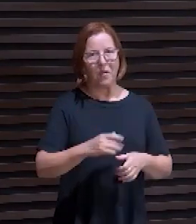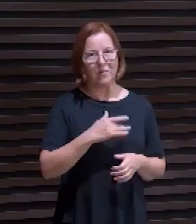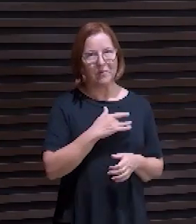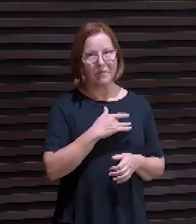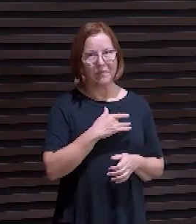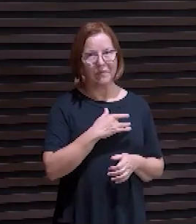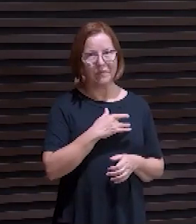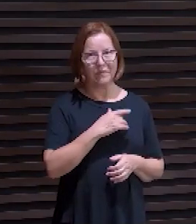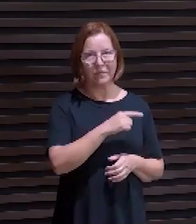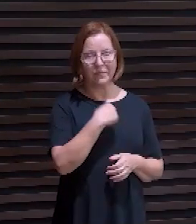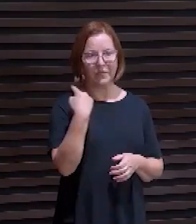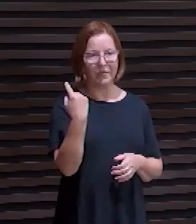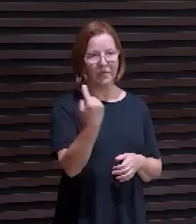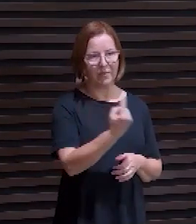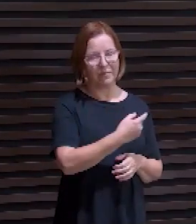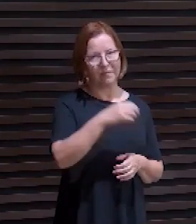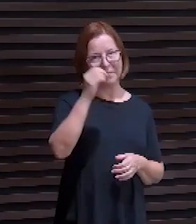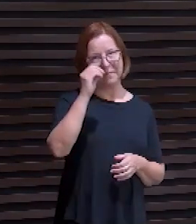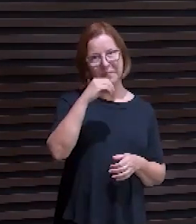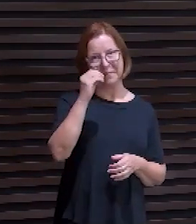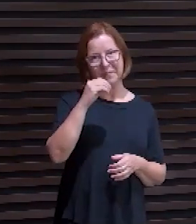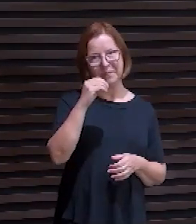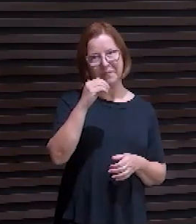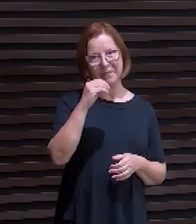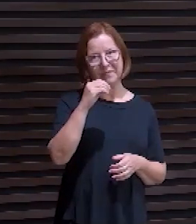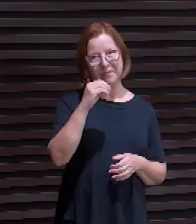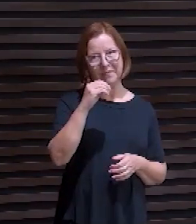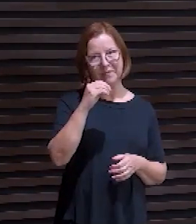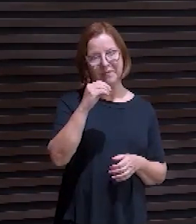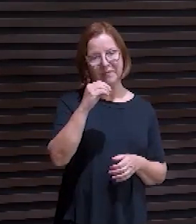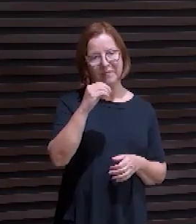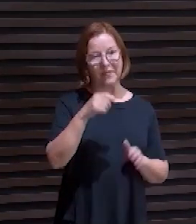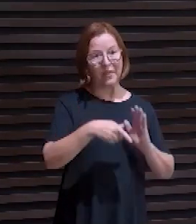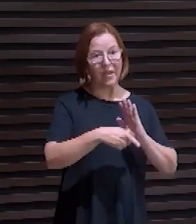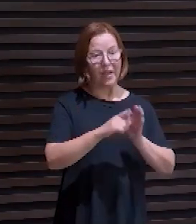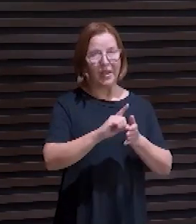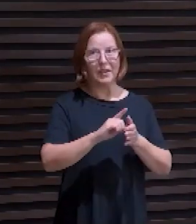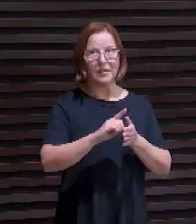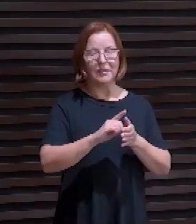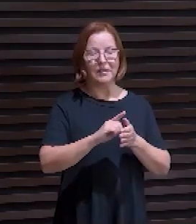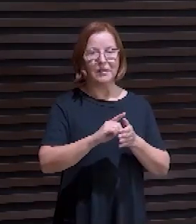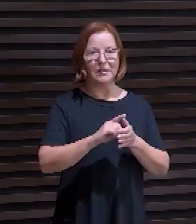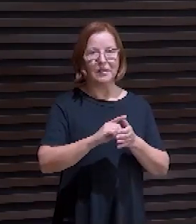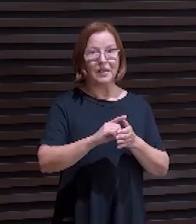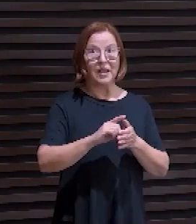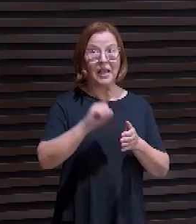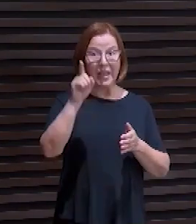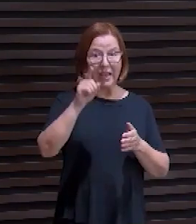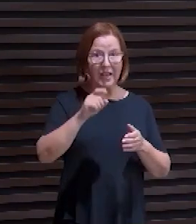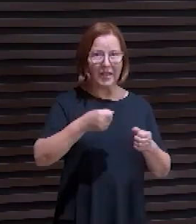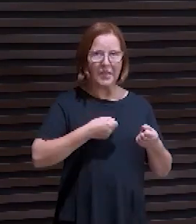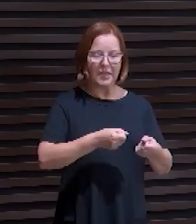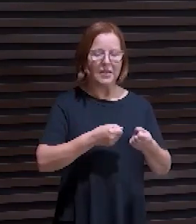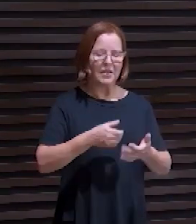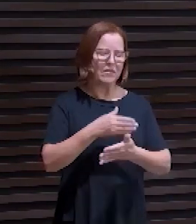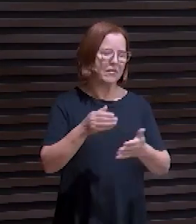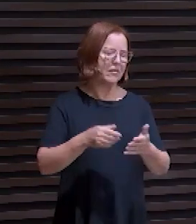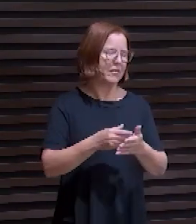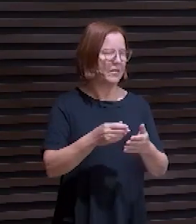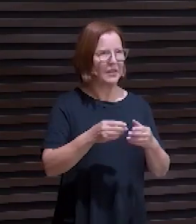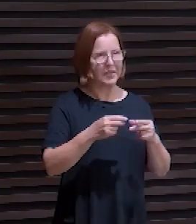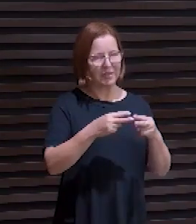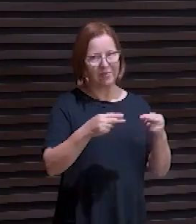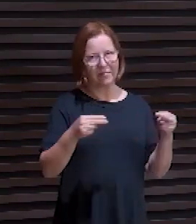compadecer-se das nossas fraquezas. Antes foi ele tentado em todas as